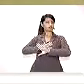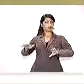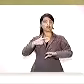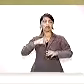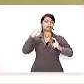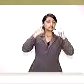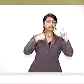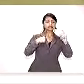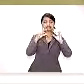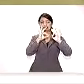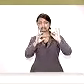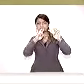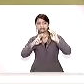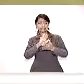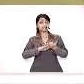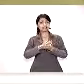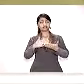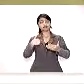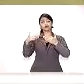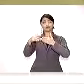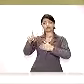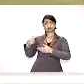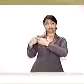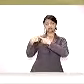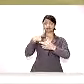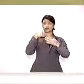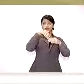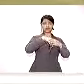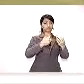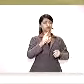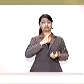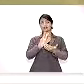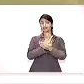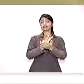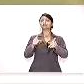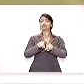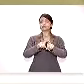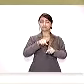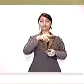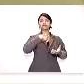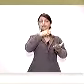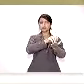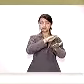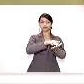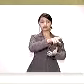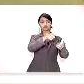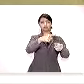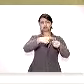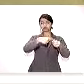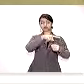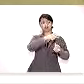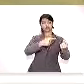sua aplicação portanto acompanha a instrução e voto pela irregularidade da prestação de contos e pela condenação do município de Caraguatatuba devolver